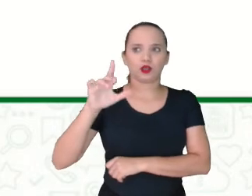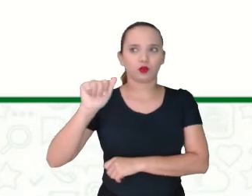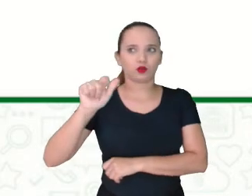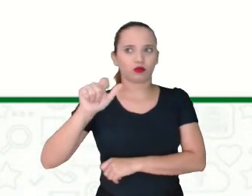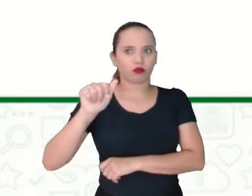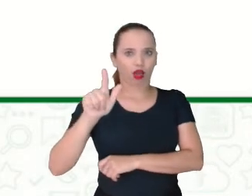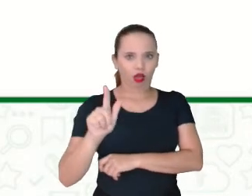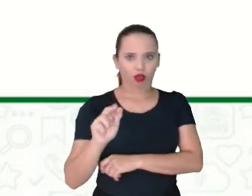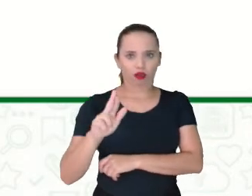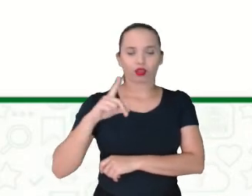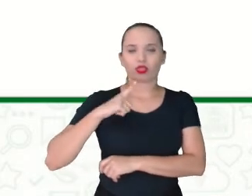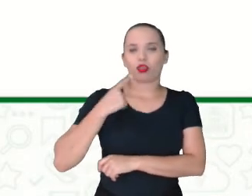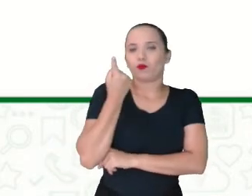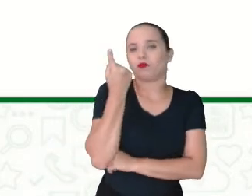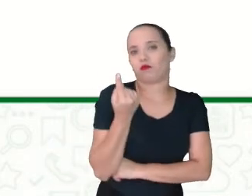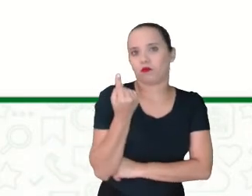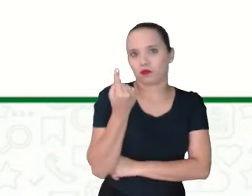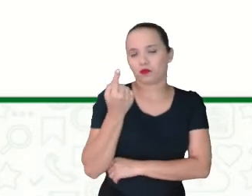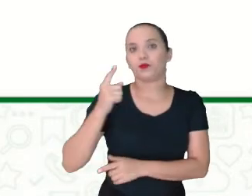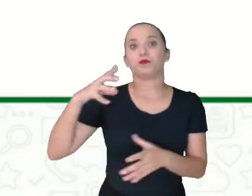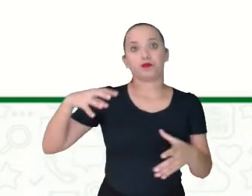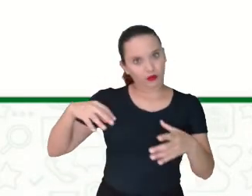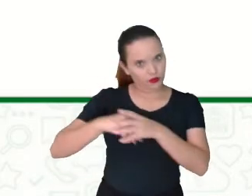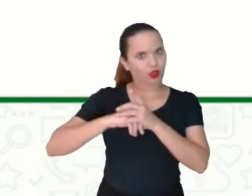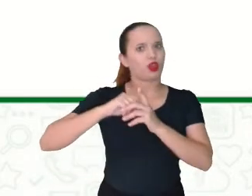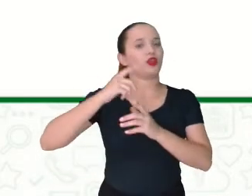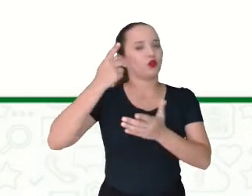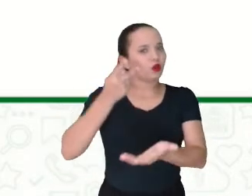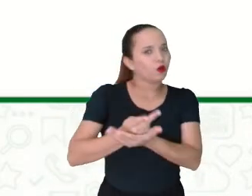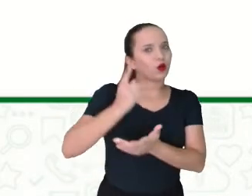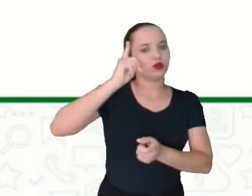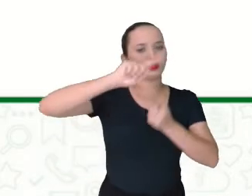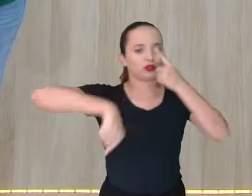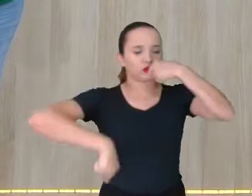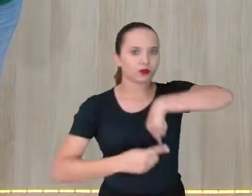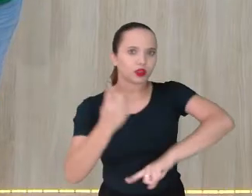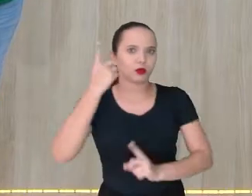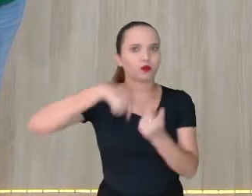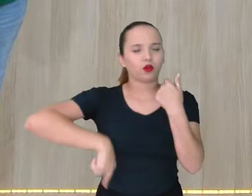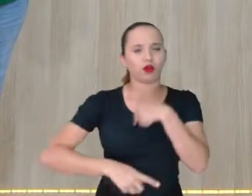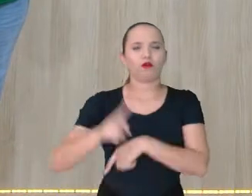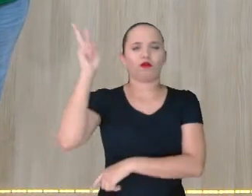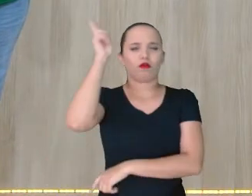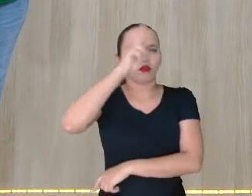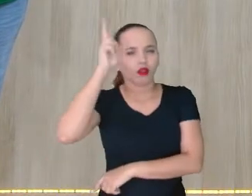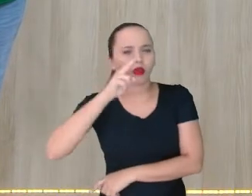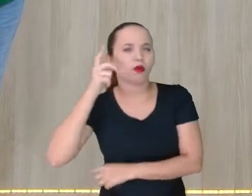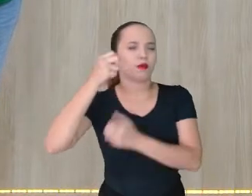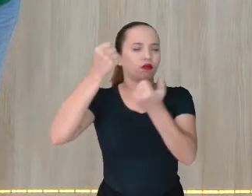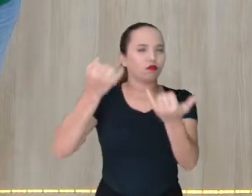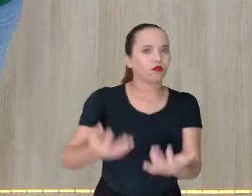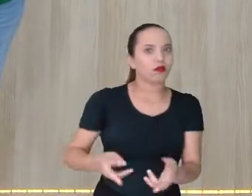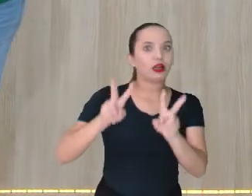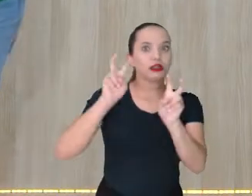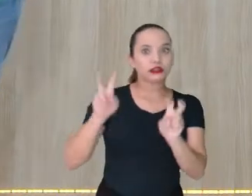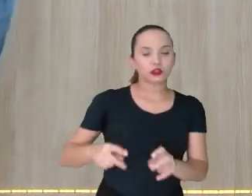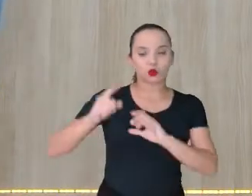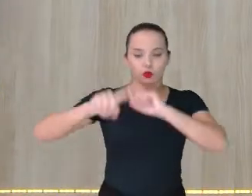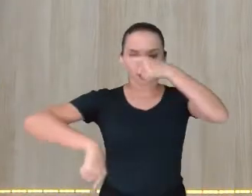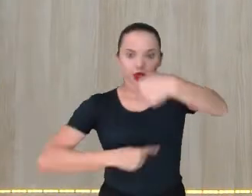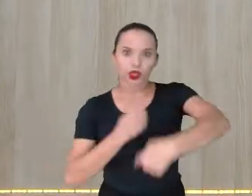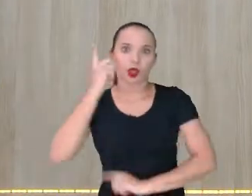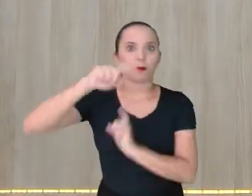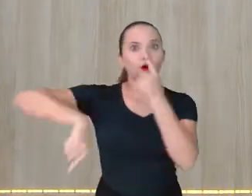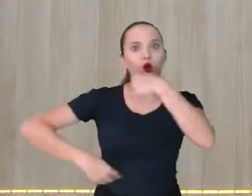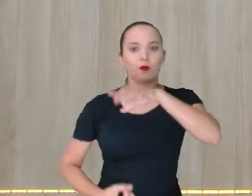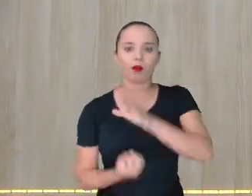só. E na célula acontece o metabolismo. Lembra aquela história que eu disse a vocês, que o metabolismo produz energia? Pois é na